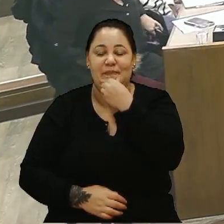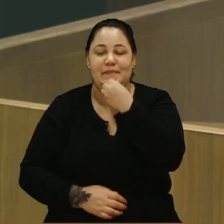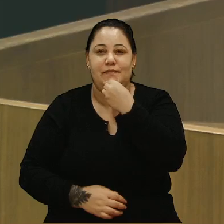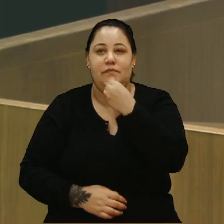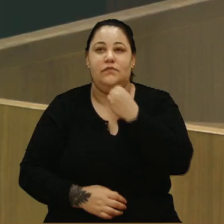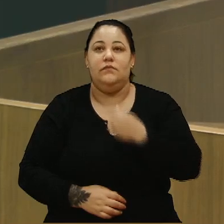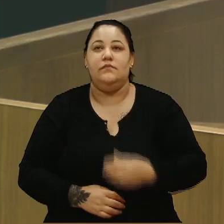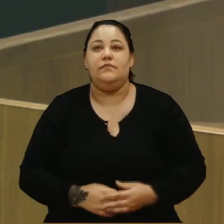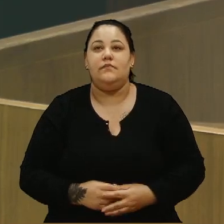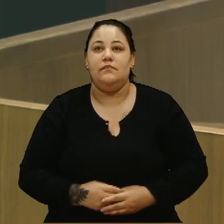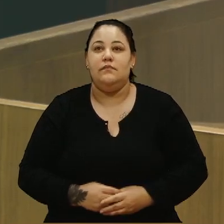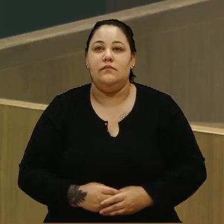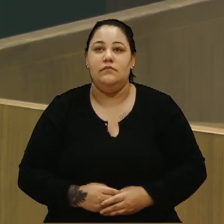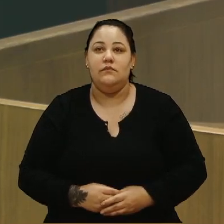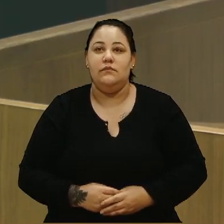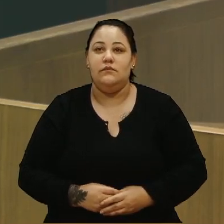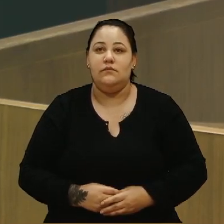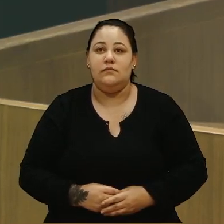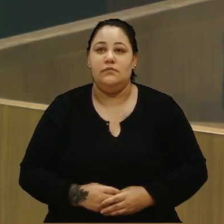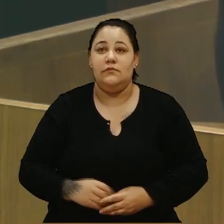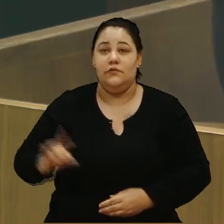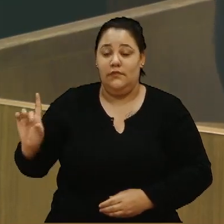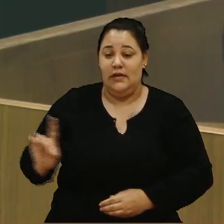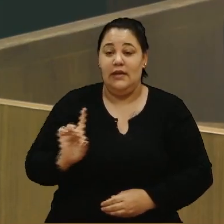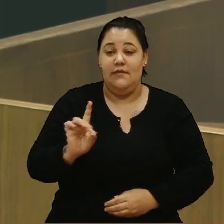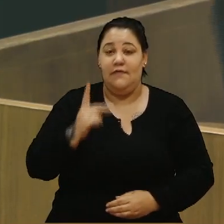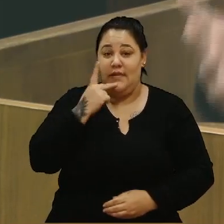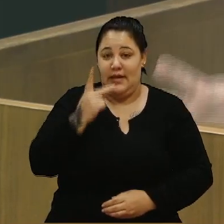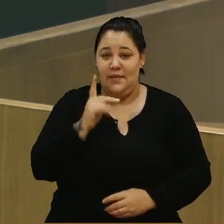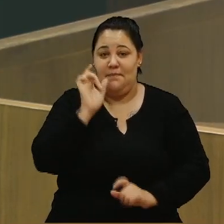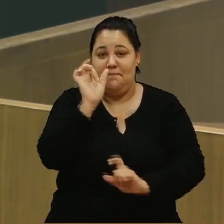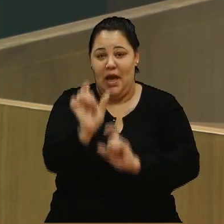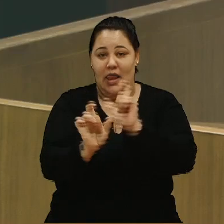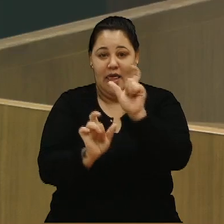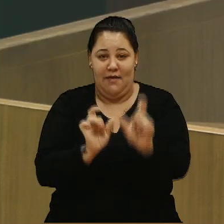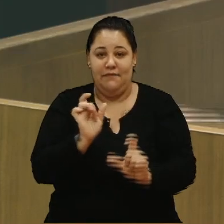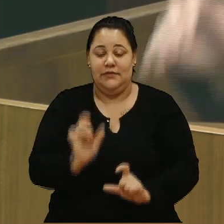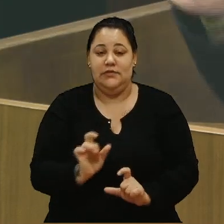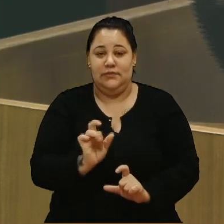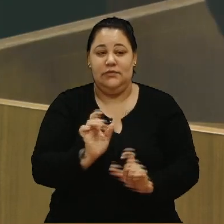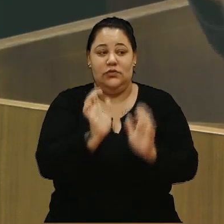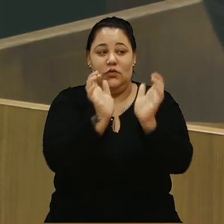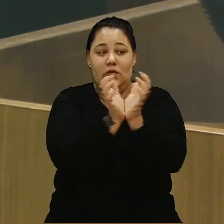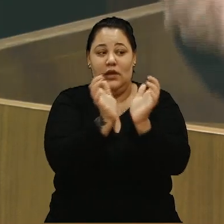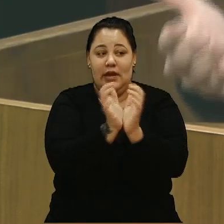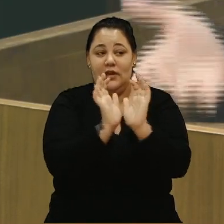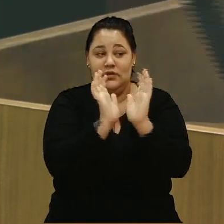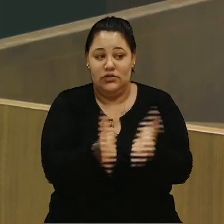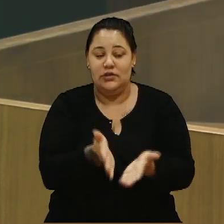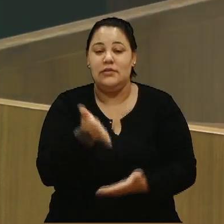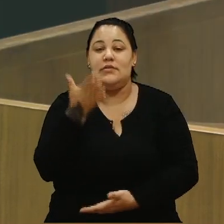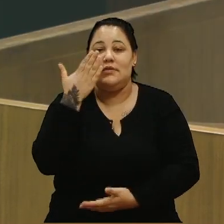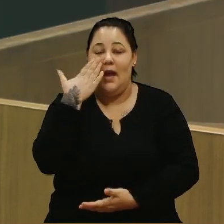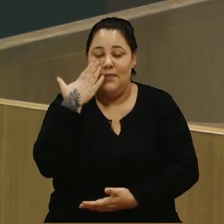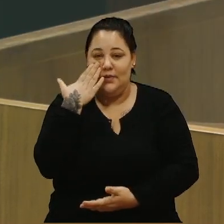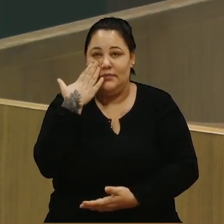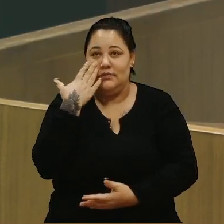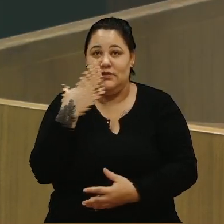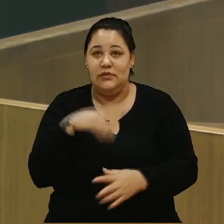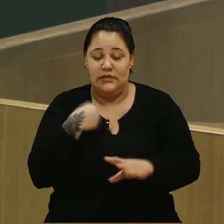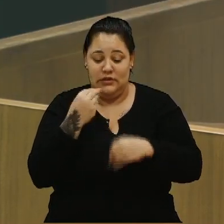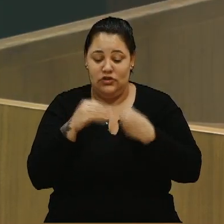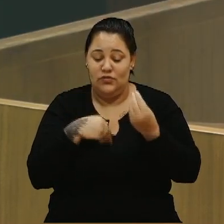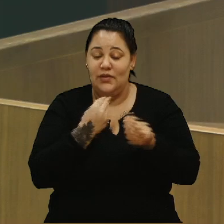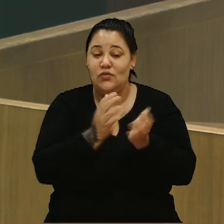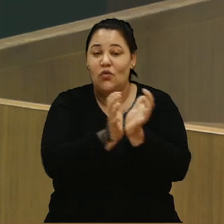Mais do que eu vir aqui falar palavras que os colegas já sabem, eu quis ler um relato do sentimento dos colegas